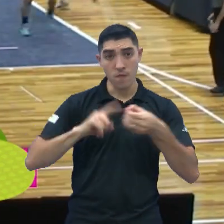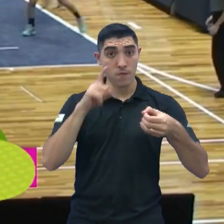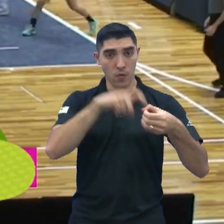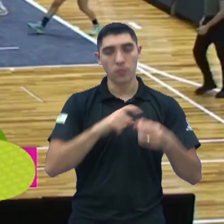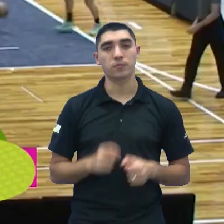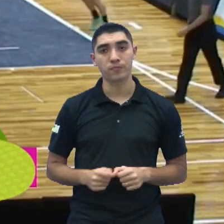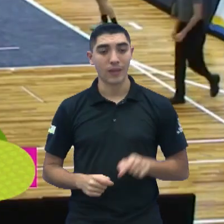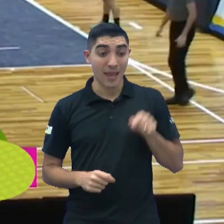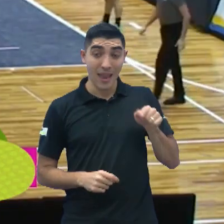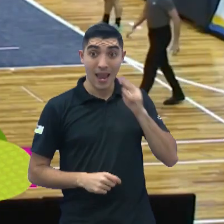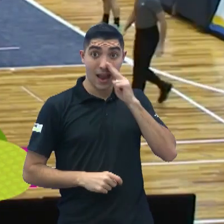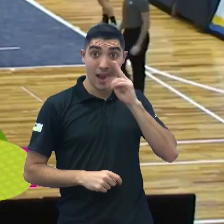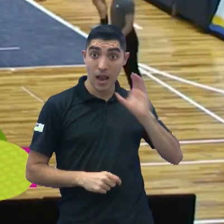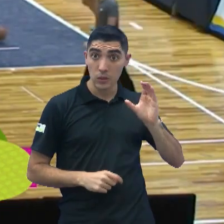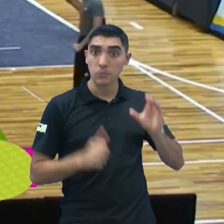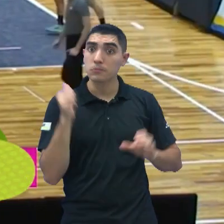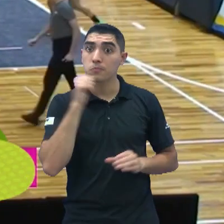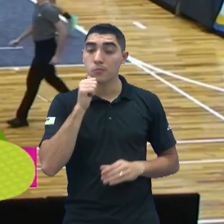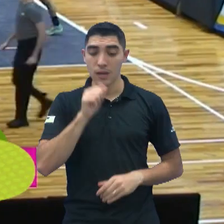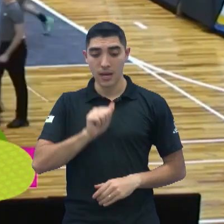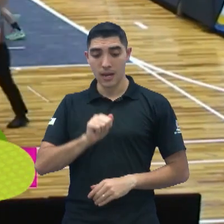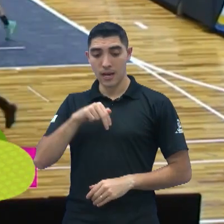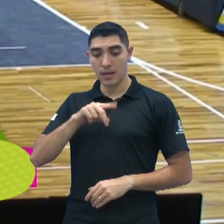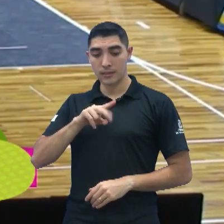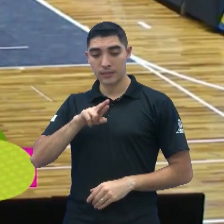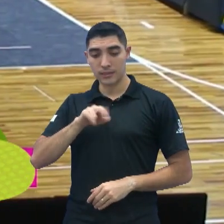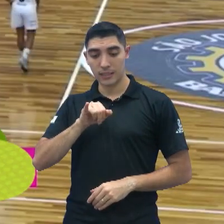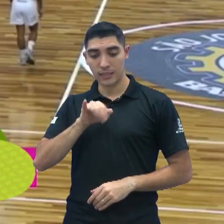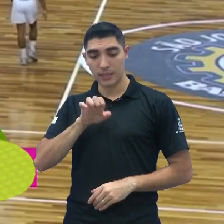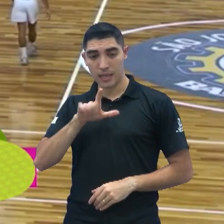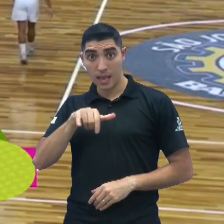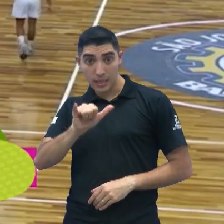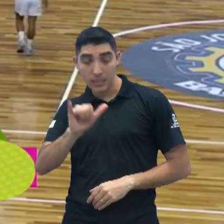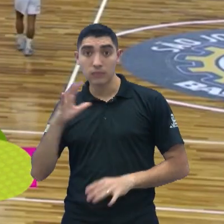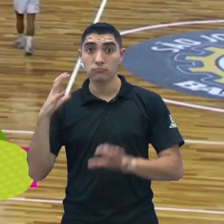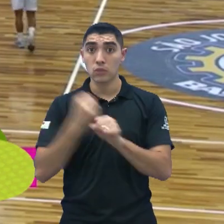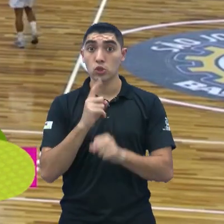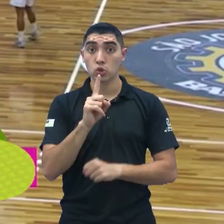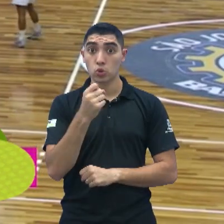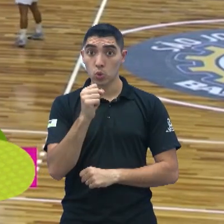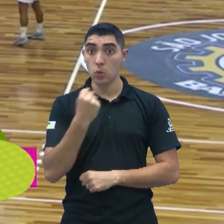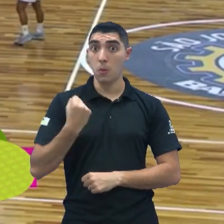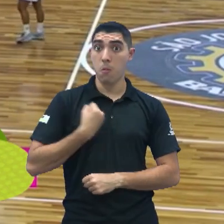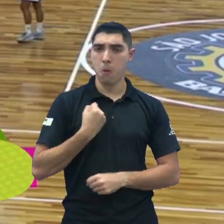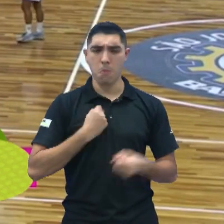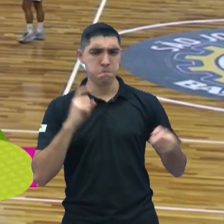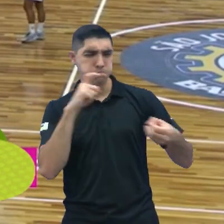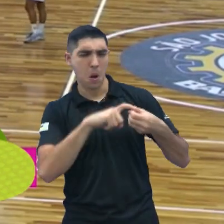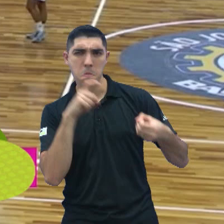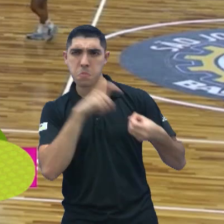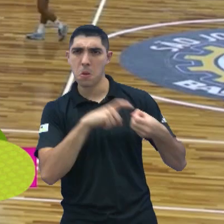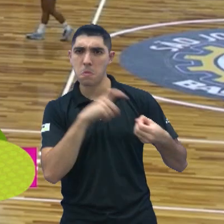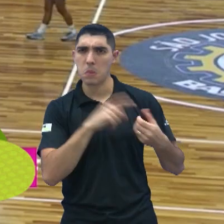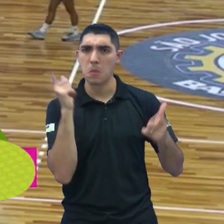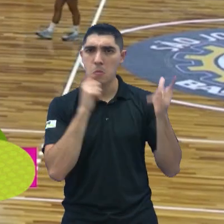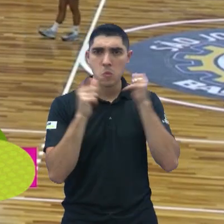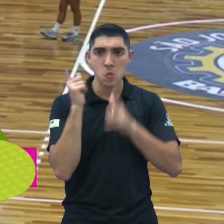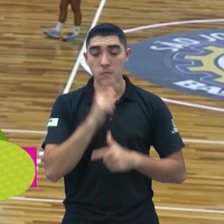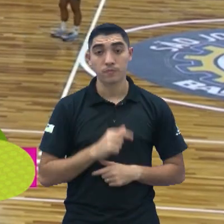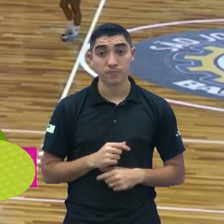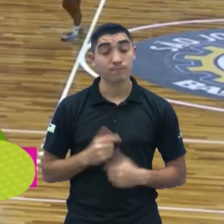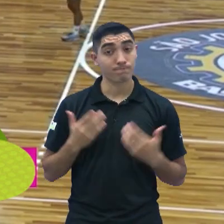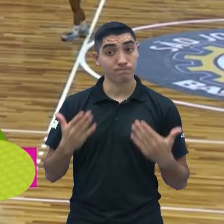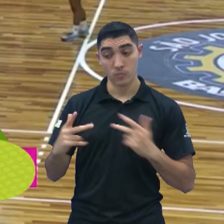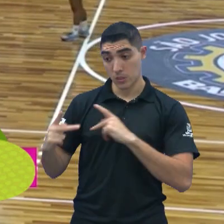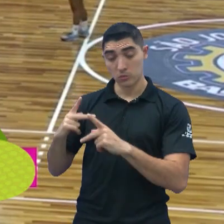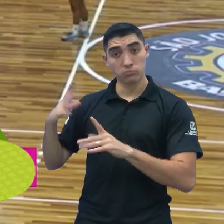time de Catanduva. Foi a Andriele que anotou 18 pontos e 8 rebotes, além de uma assistência. O São José chega à sua